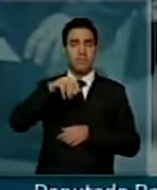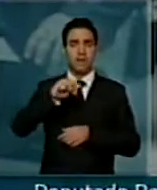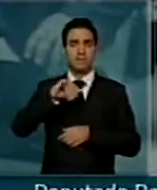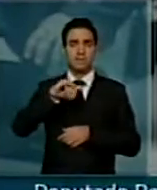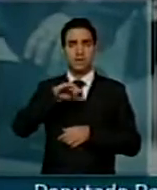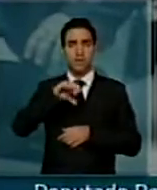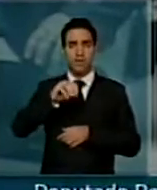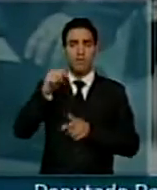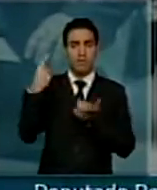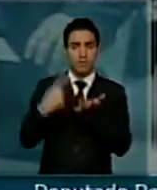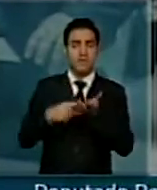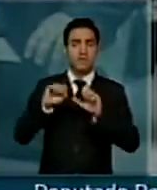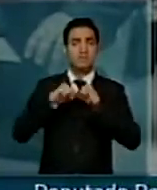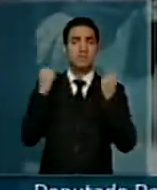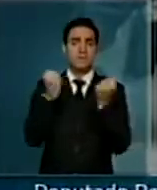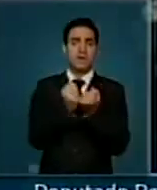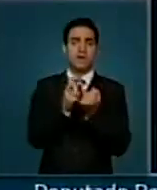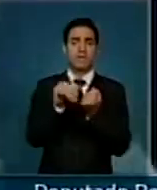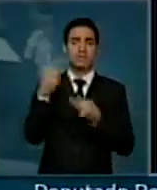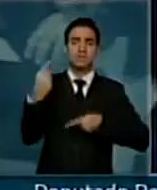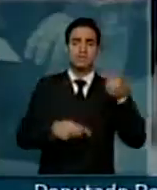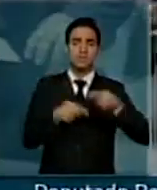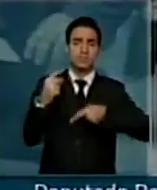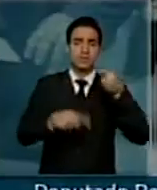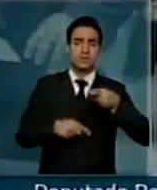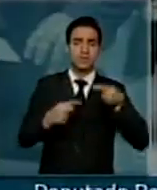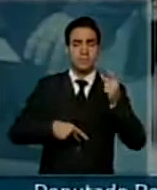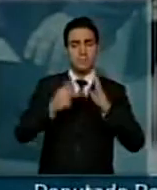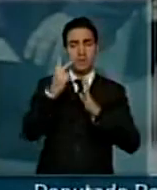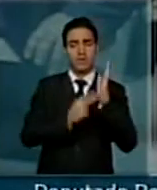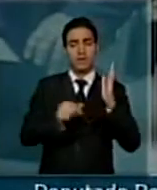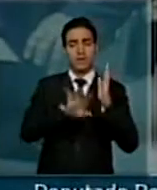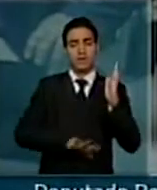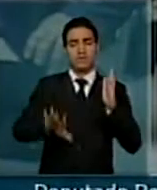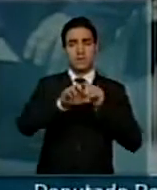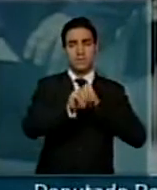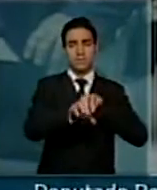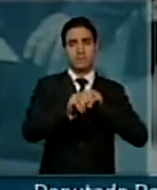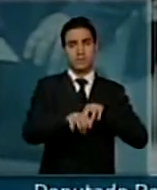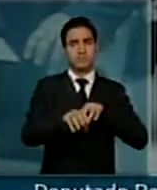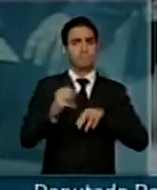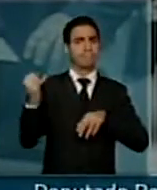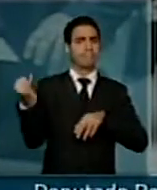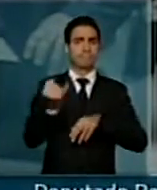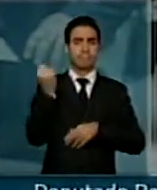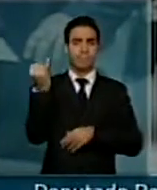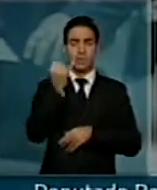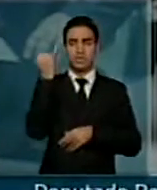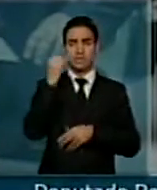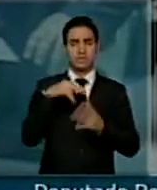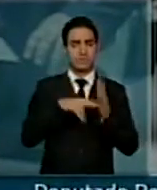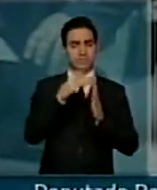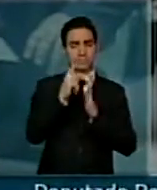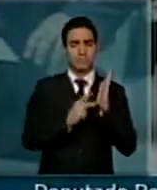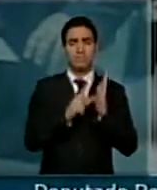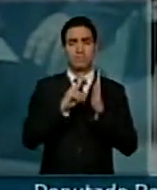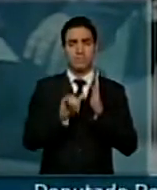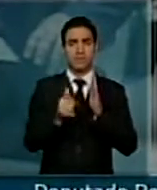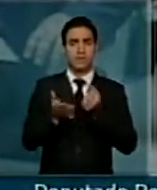um seminário para discutir o Plano Nacional da Educação. Tão importante instrumento que balizará